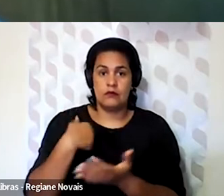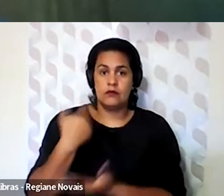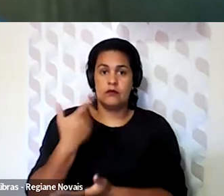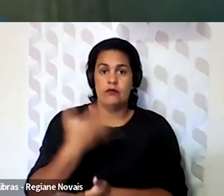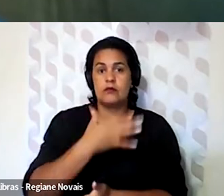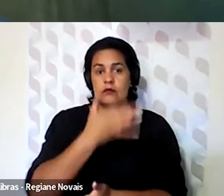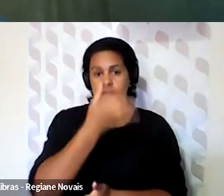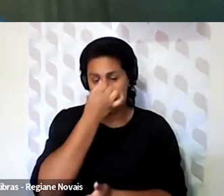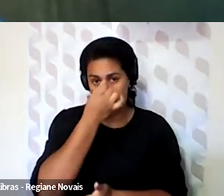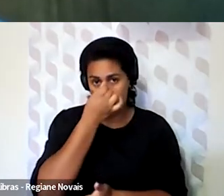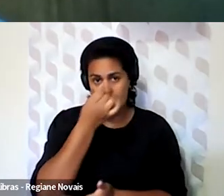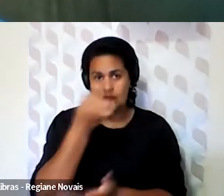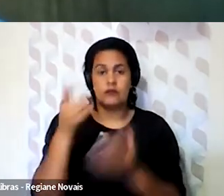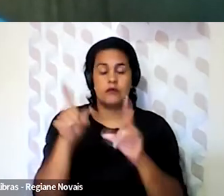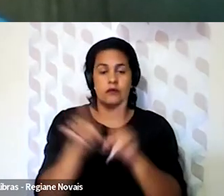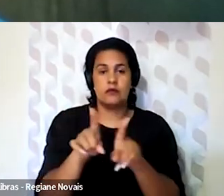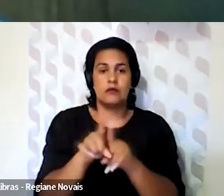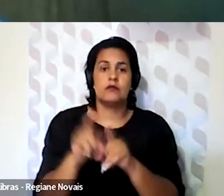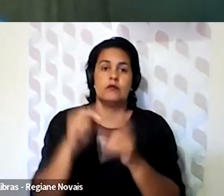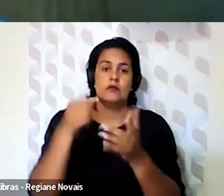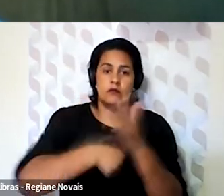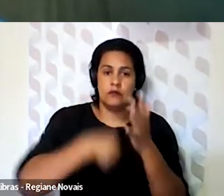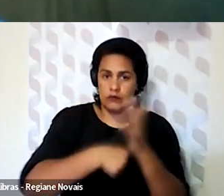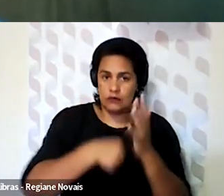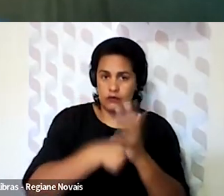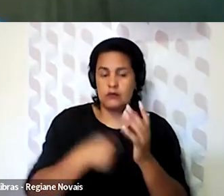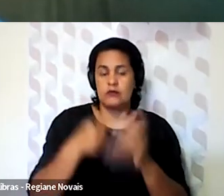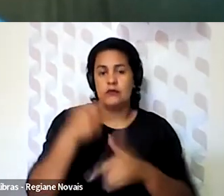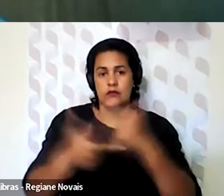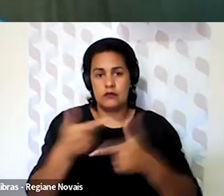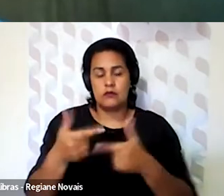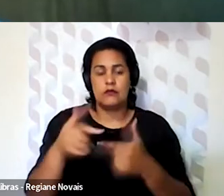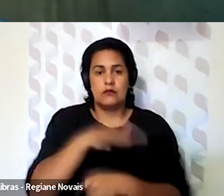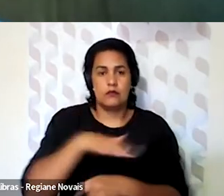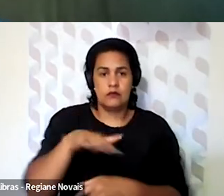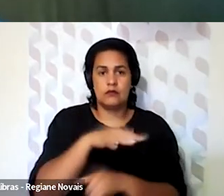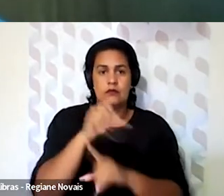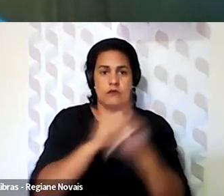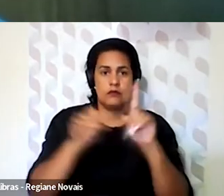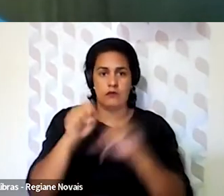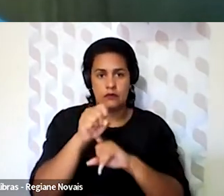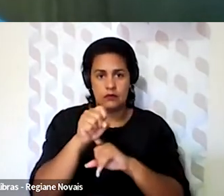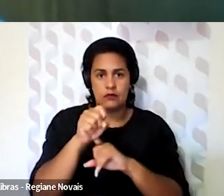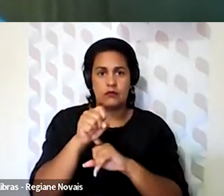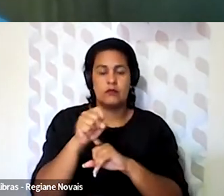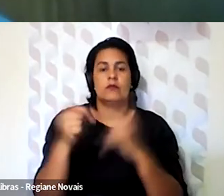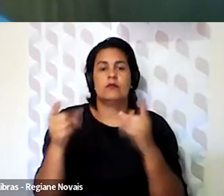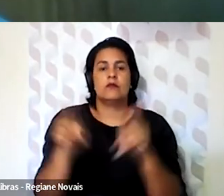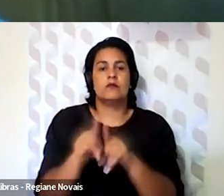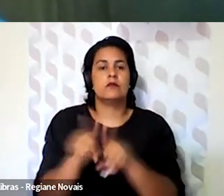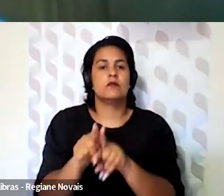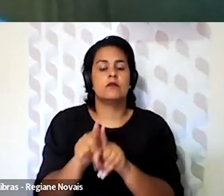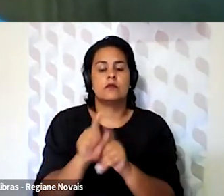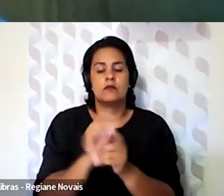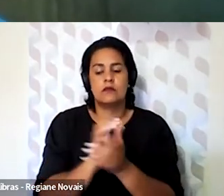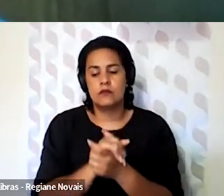que, social, né, que olha para esse campo, que atua nesse campo, né,